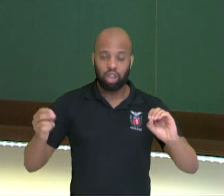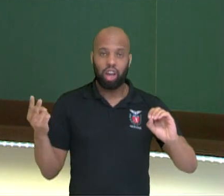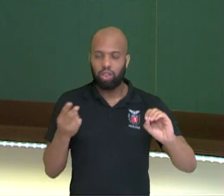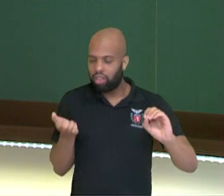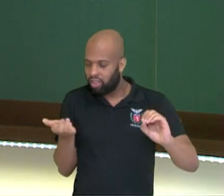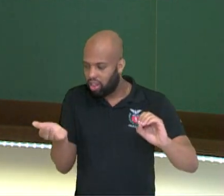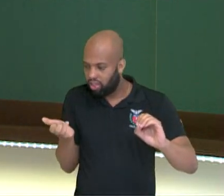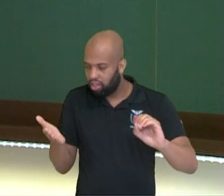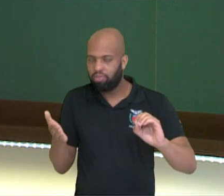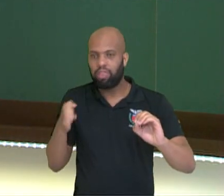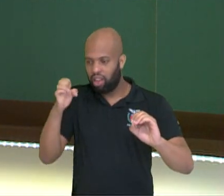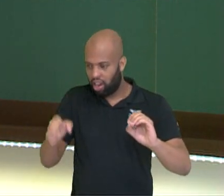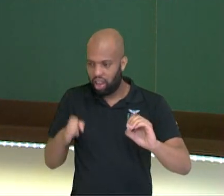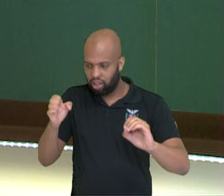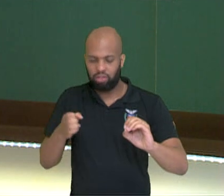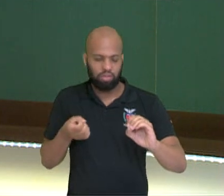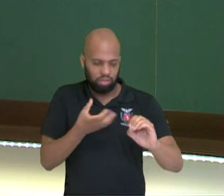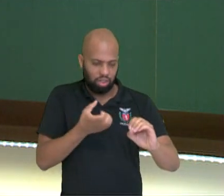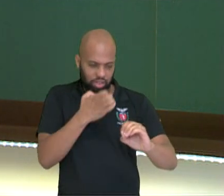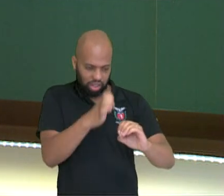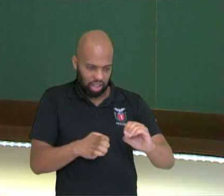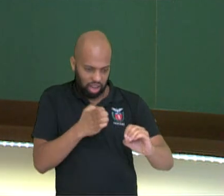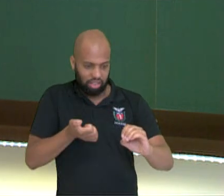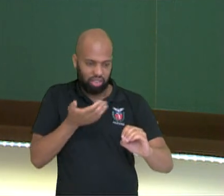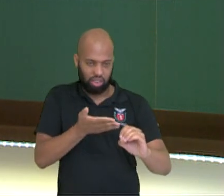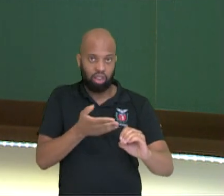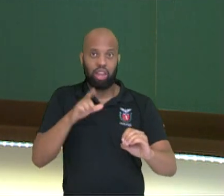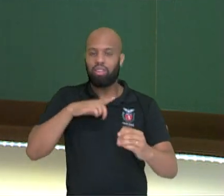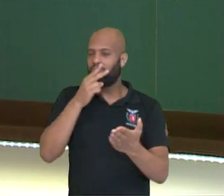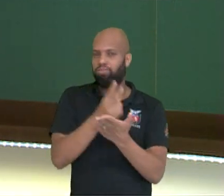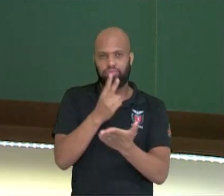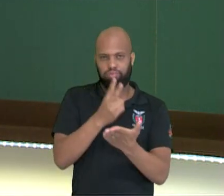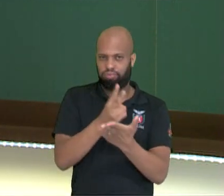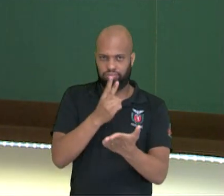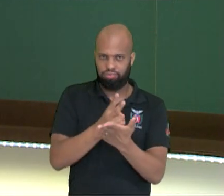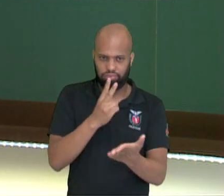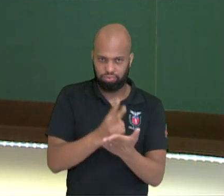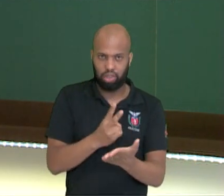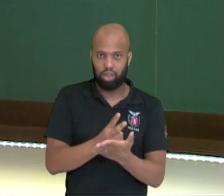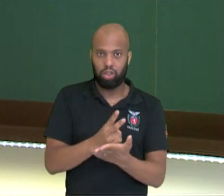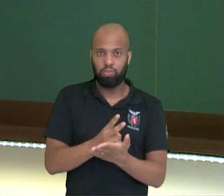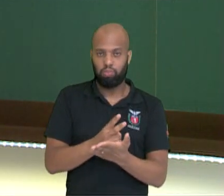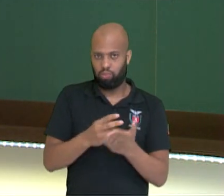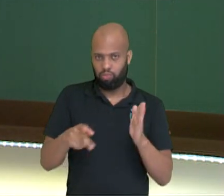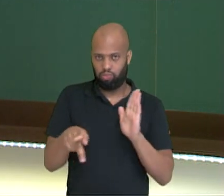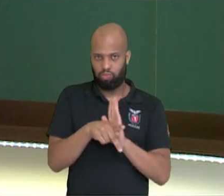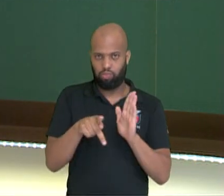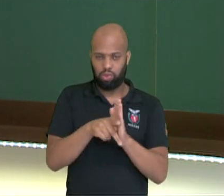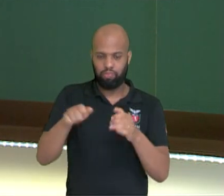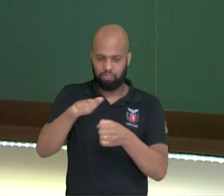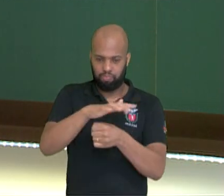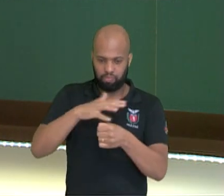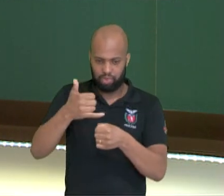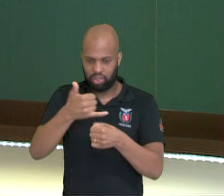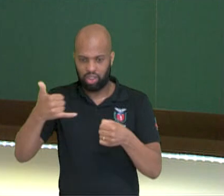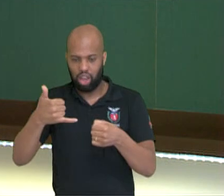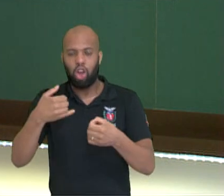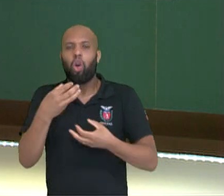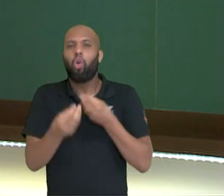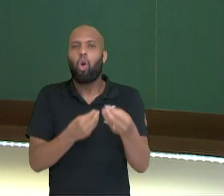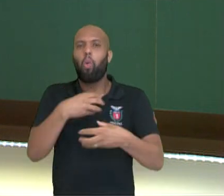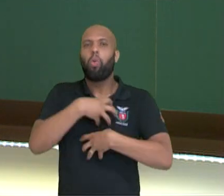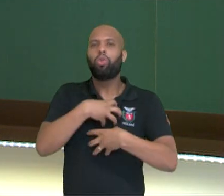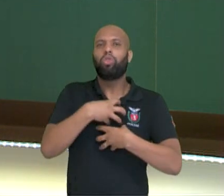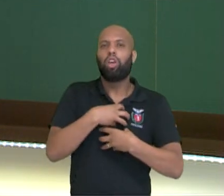duas, com o mesmo sinal de carga elétrica. Qual deverá ser a posição correta das